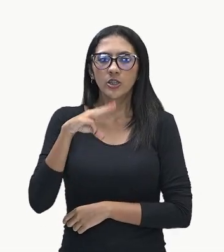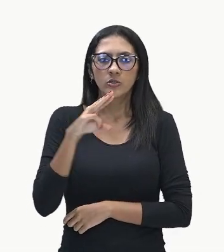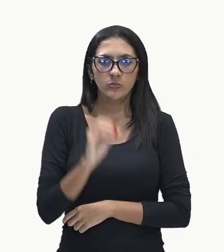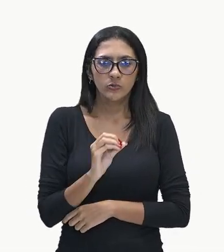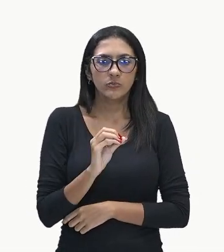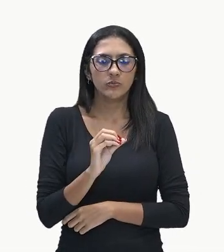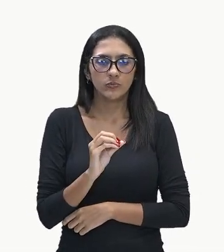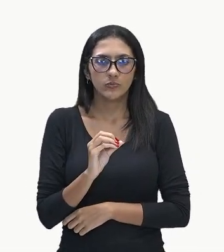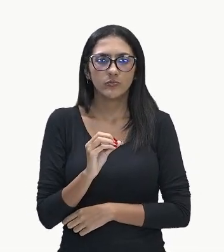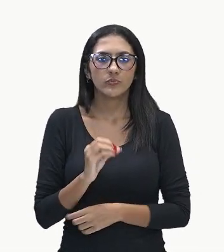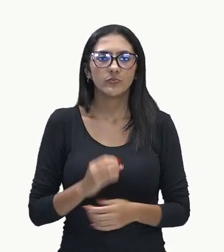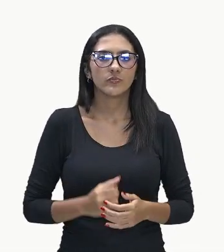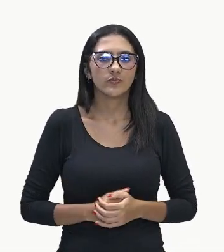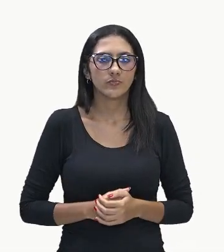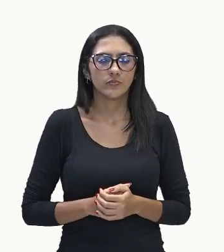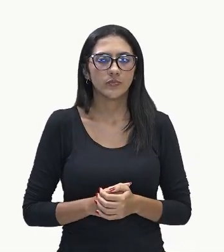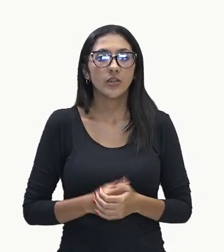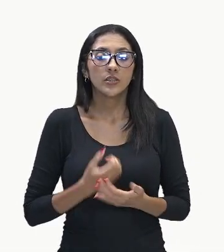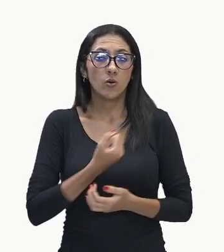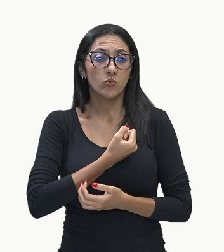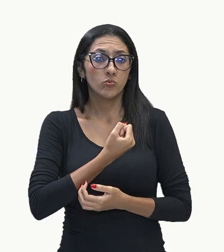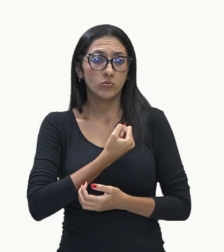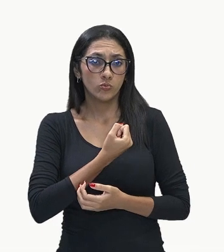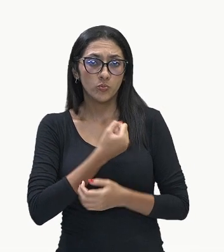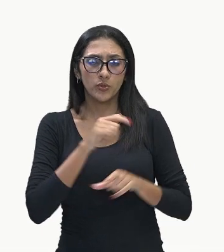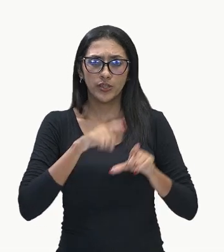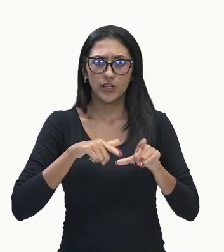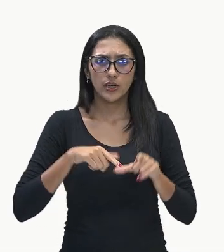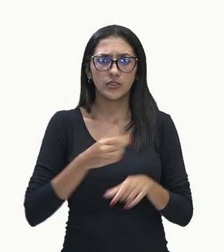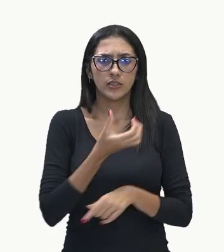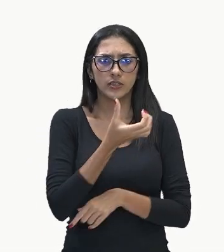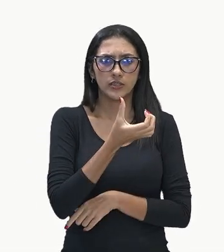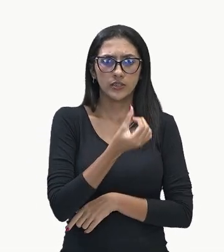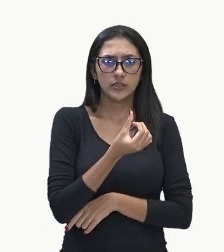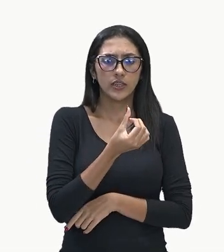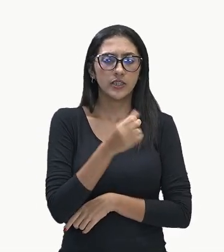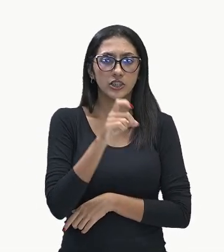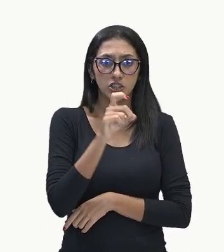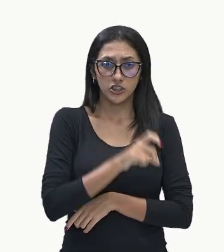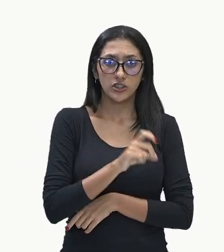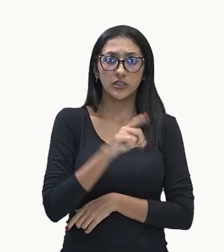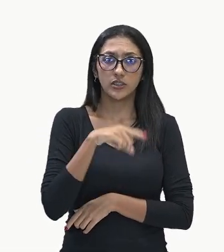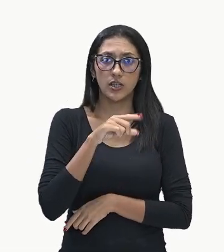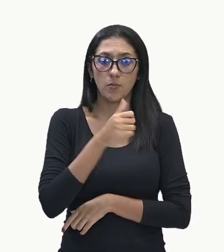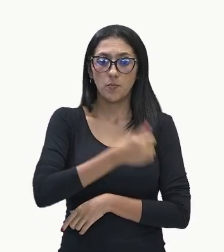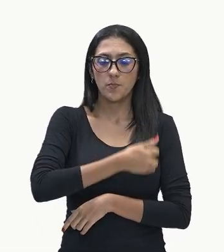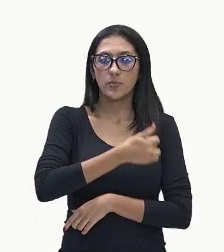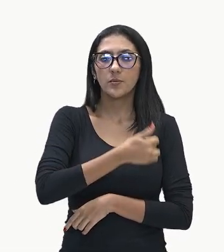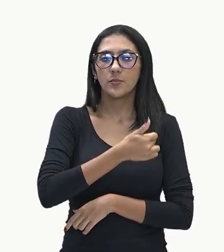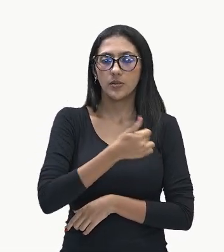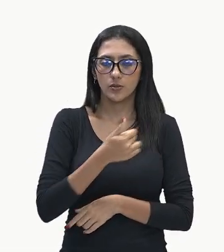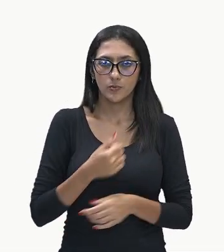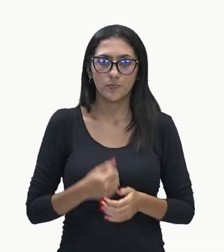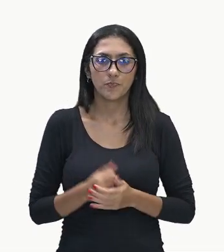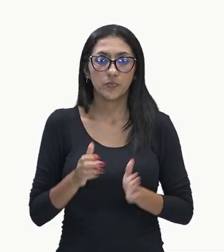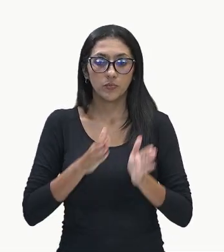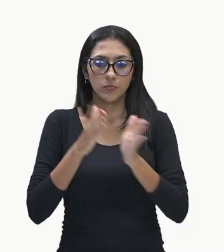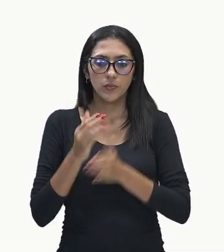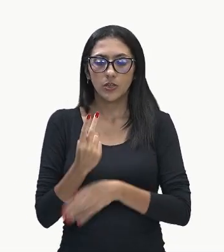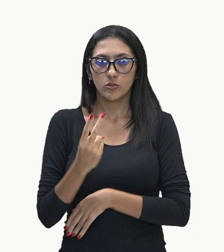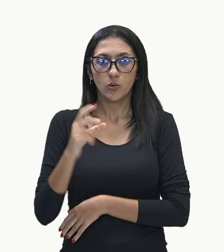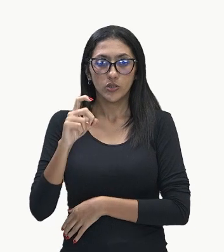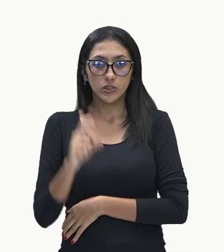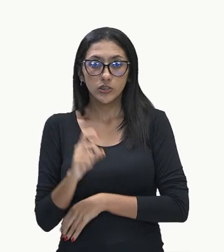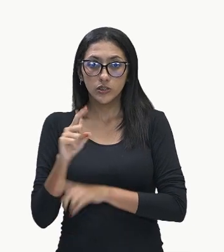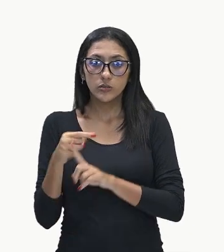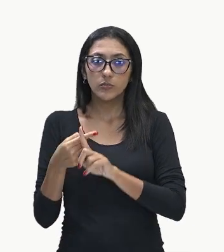2x e 16 são termos. 6x compõe o primeiro membro. 2x mais 16 compõe